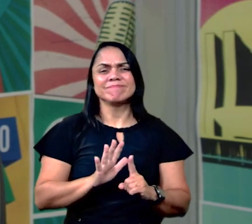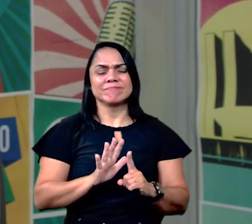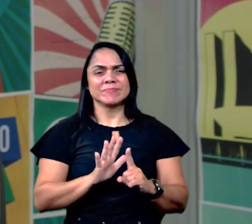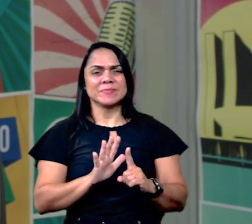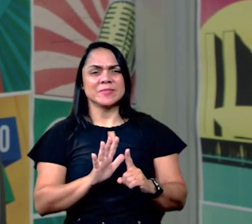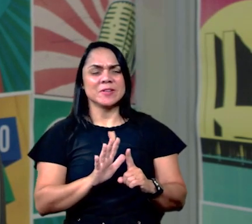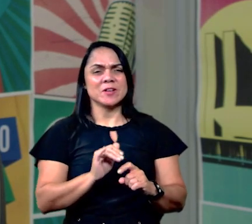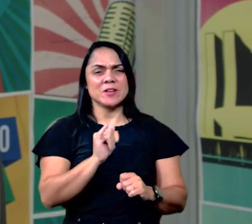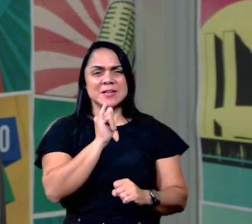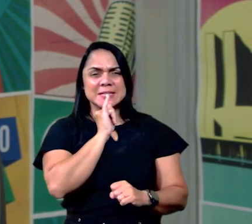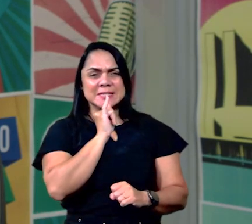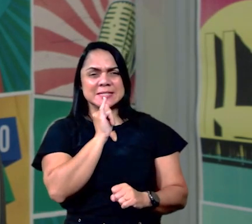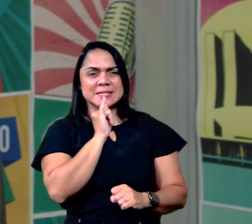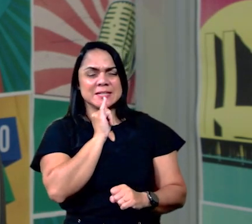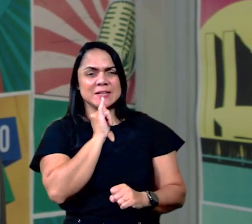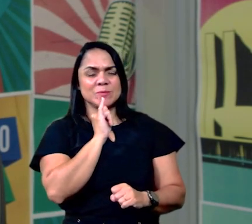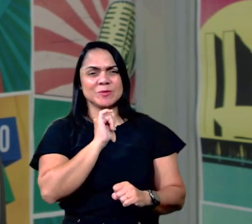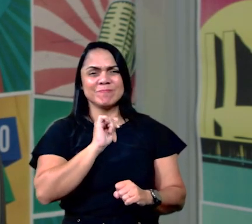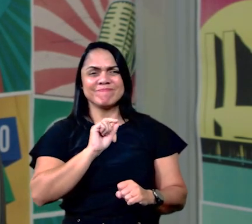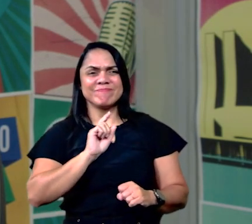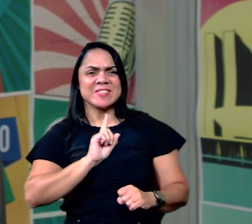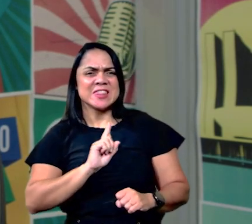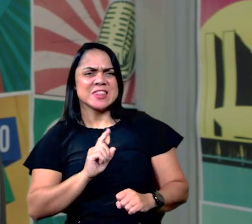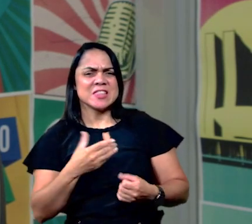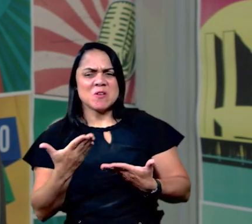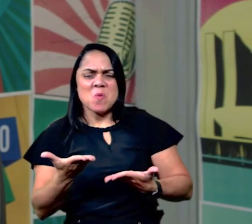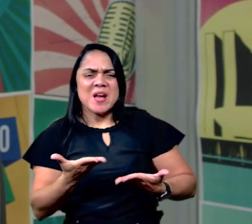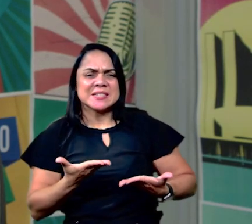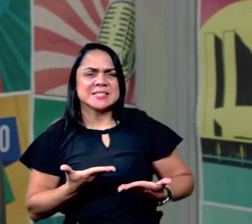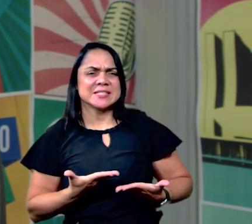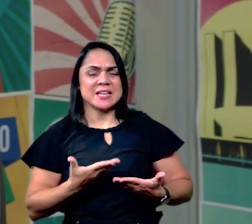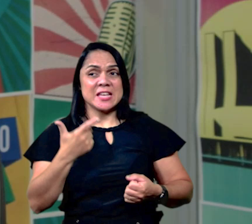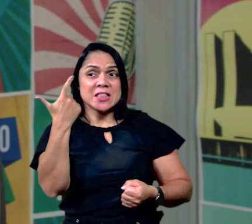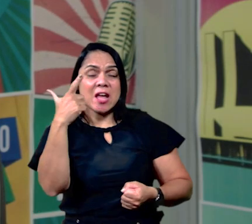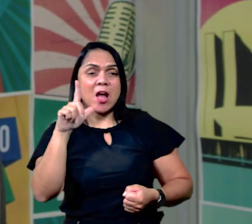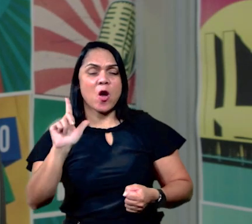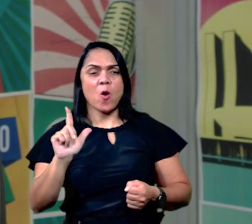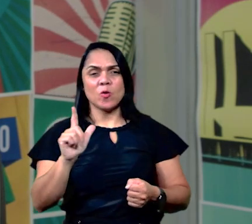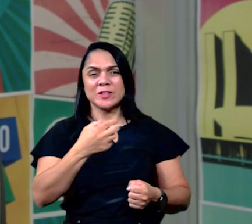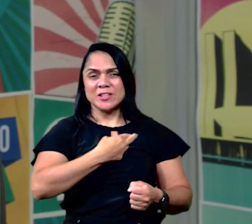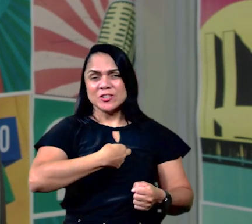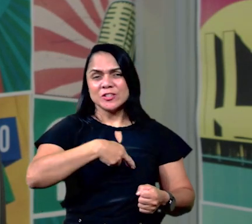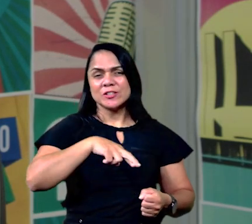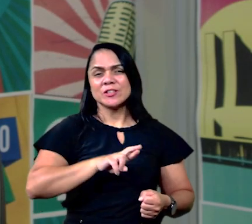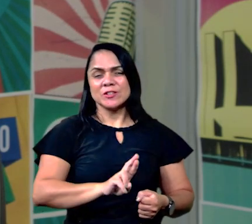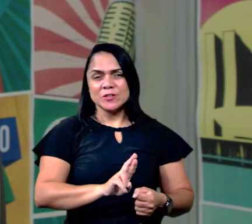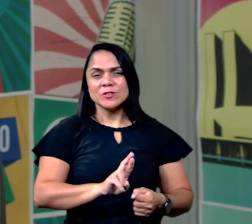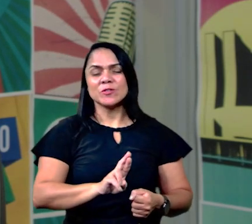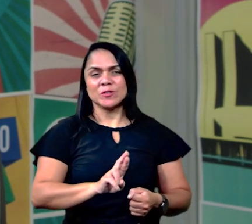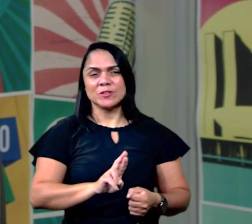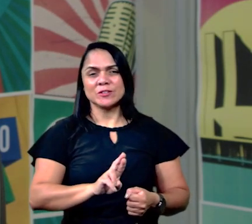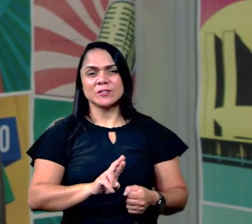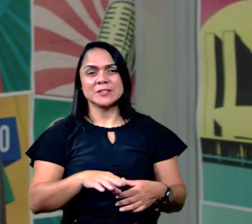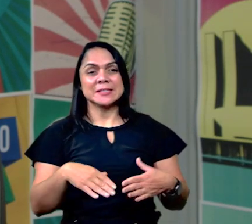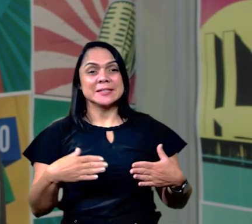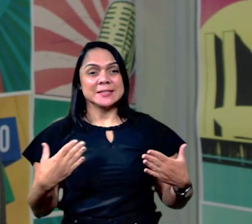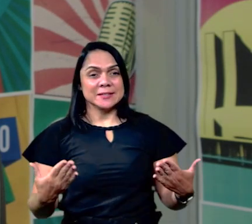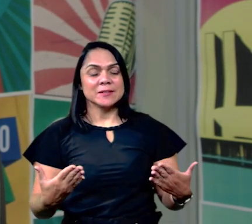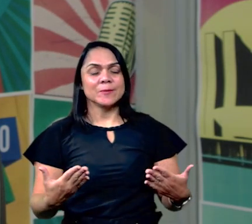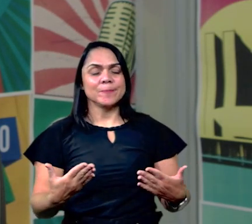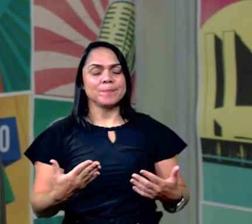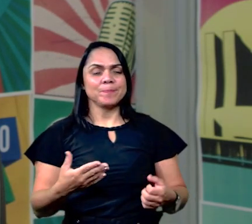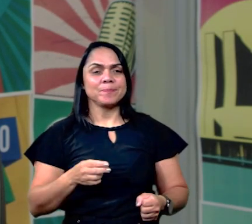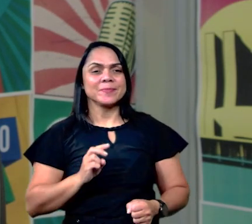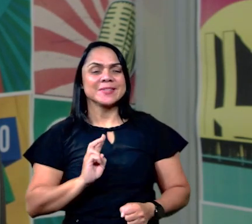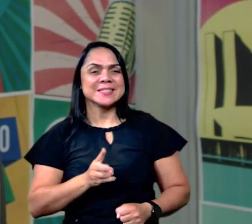de não boas-vindas, né, a outras matrizes socioculturais e religiosas. Então, eu sempre